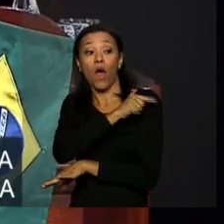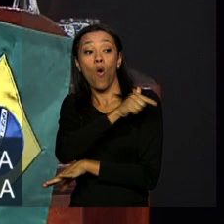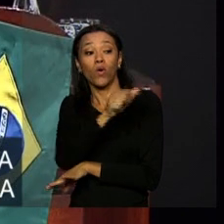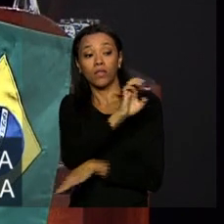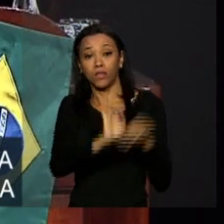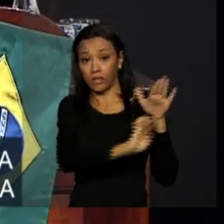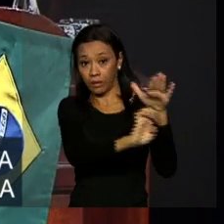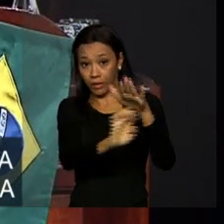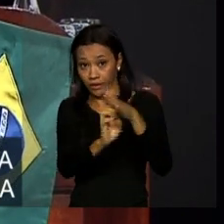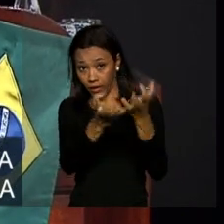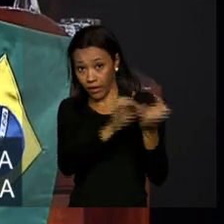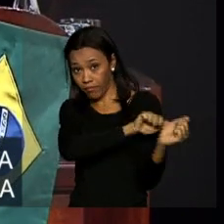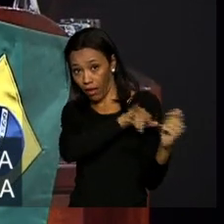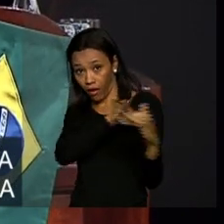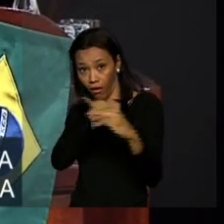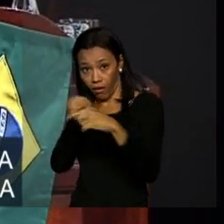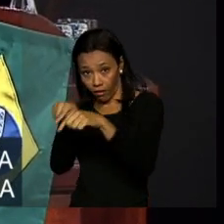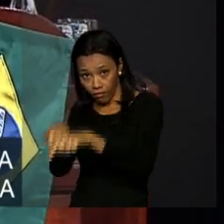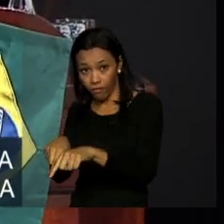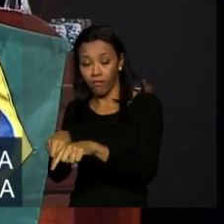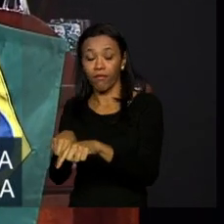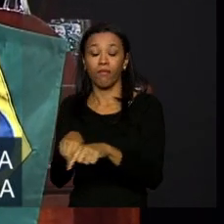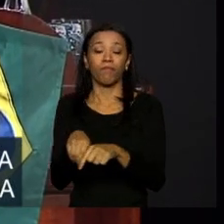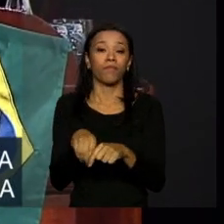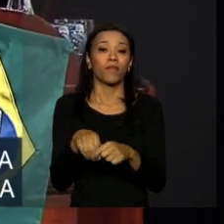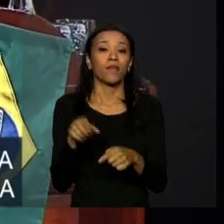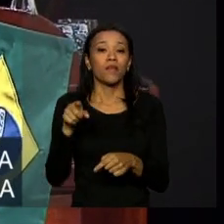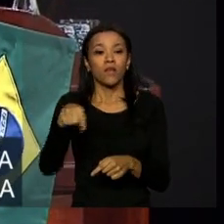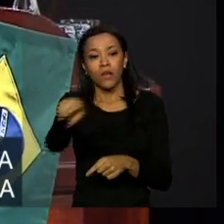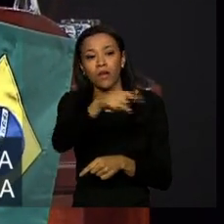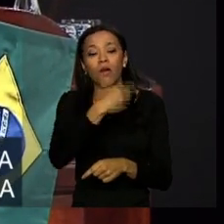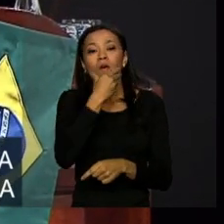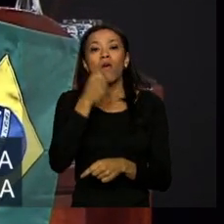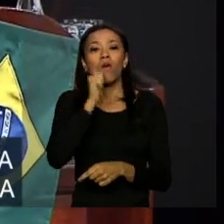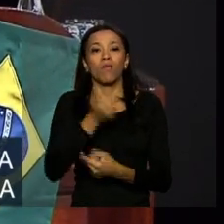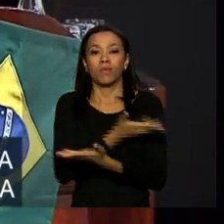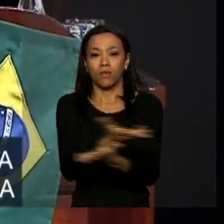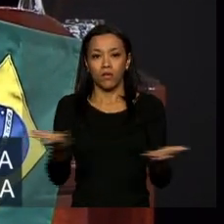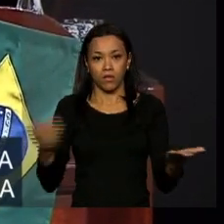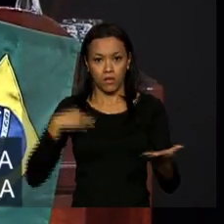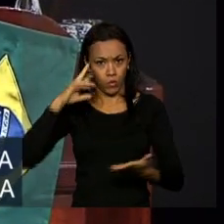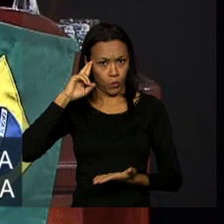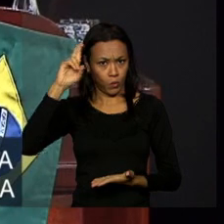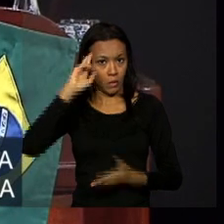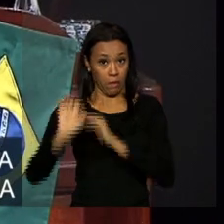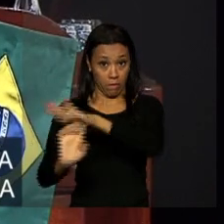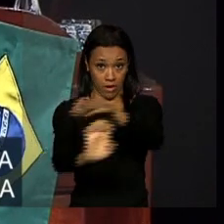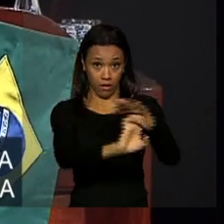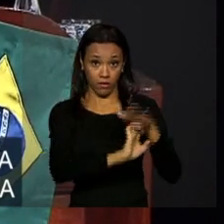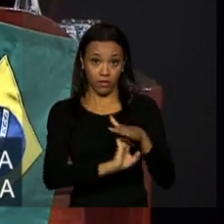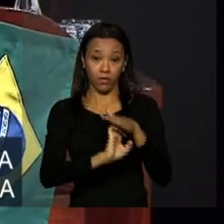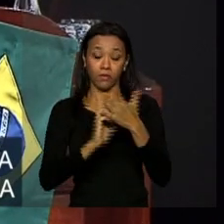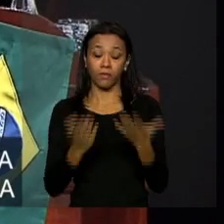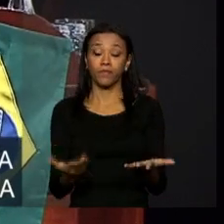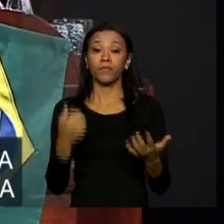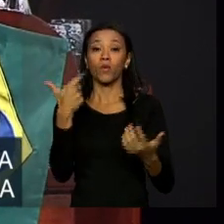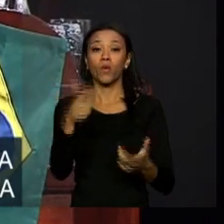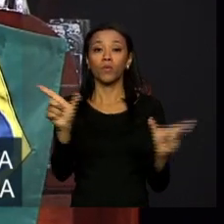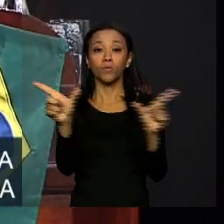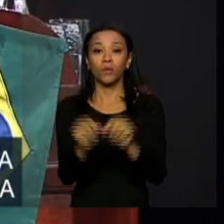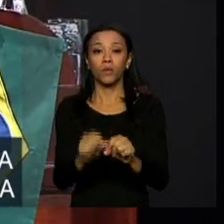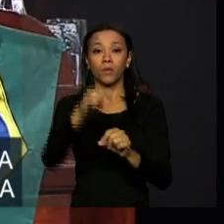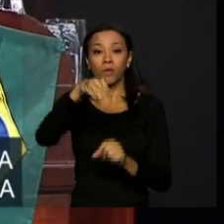empresas senhor primeiro-ministro senhores empresários senhoras empresárias o Mercosul